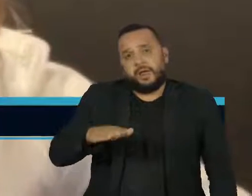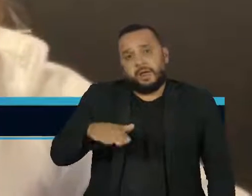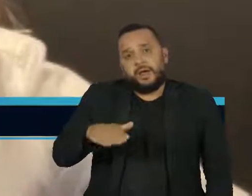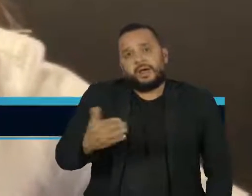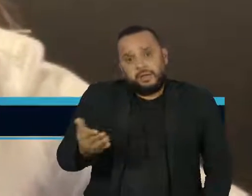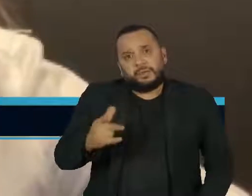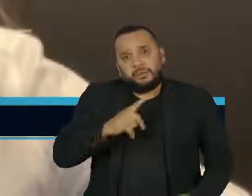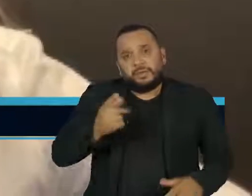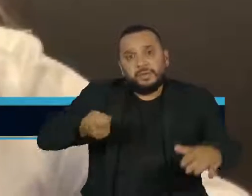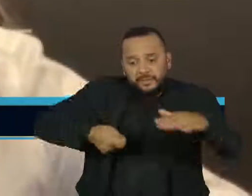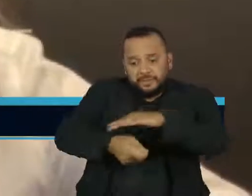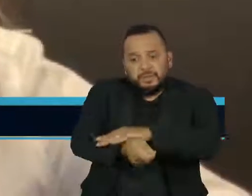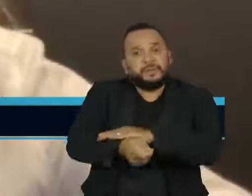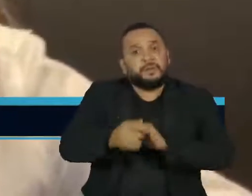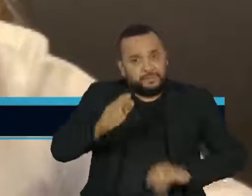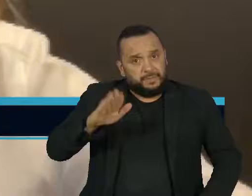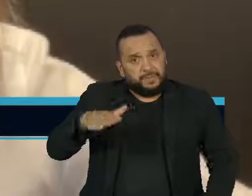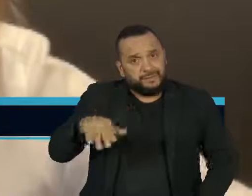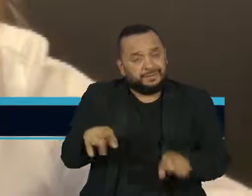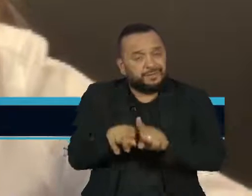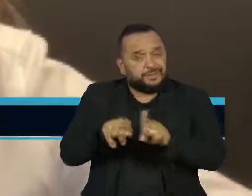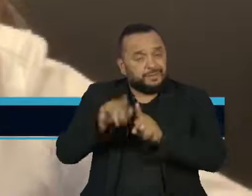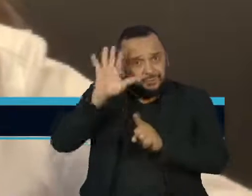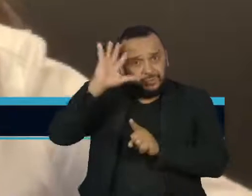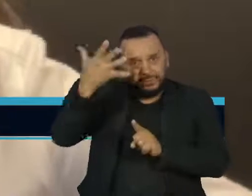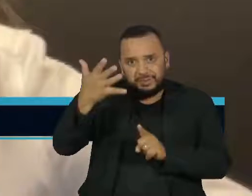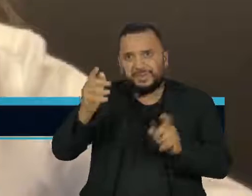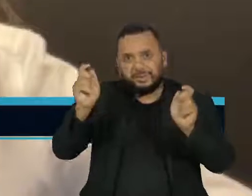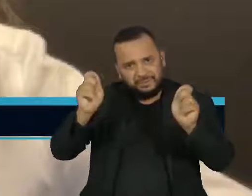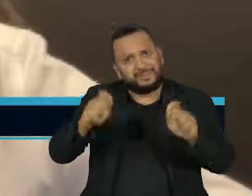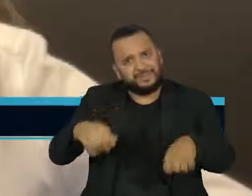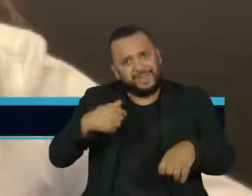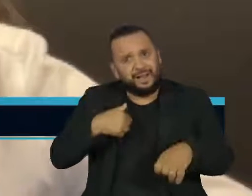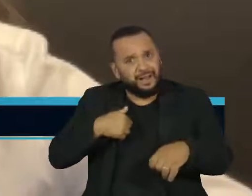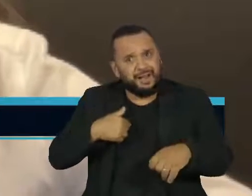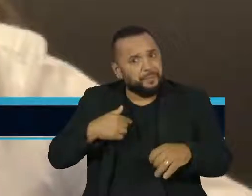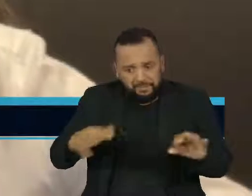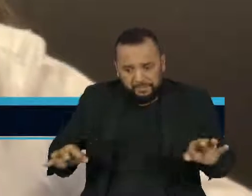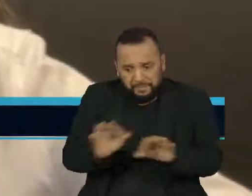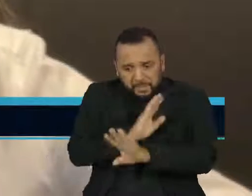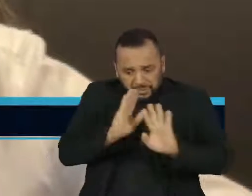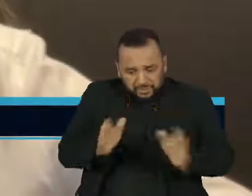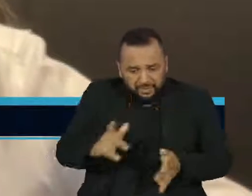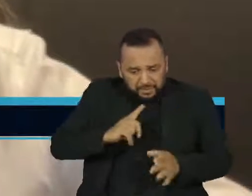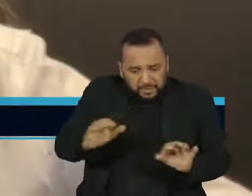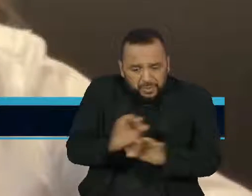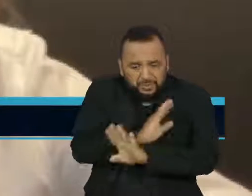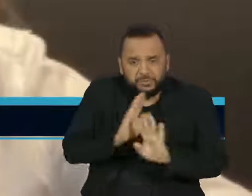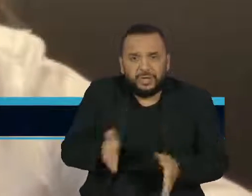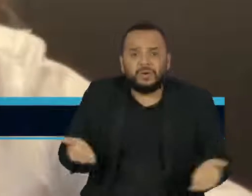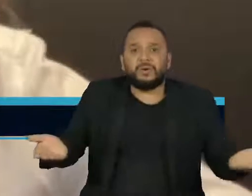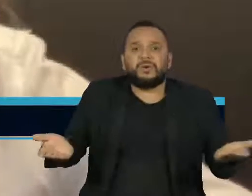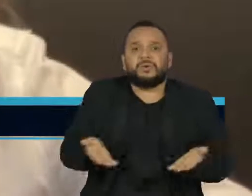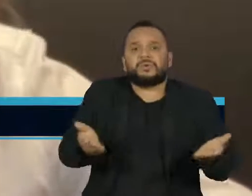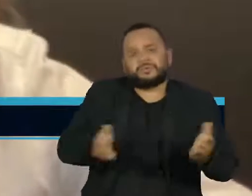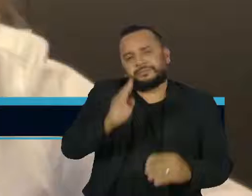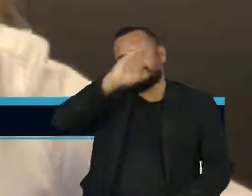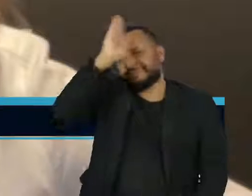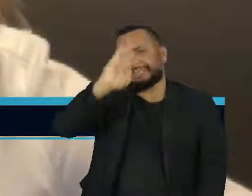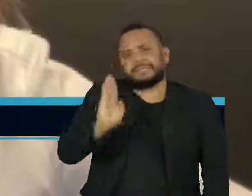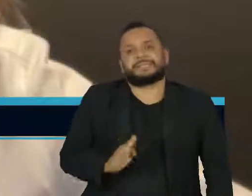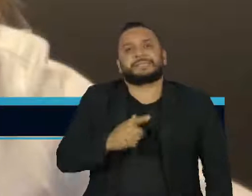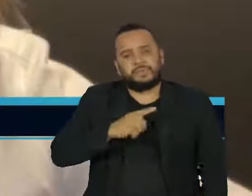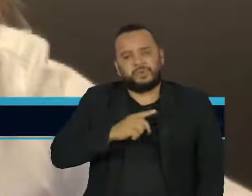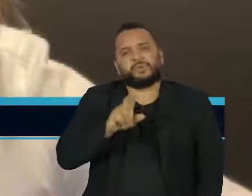de investimentos e é uma solução que já está disponível. Então, sim, hoje para o Brasil com certeza, o uso